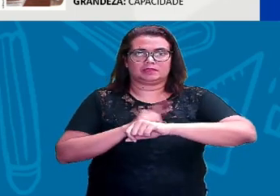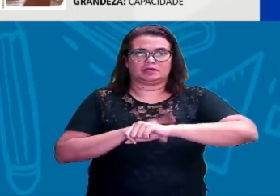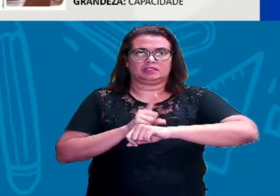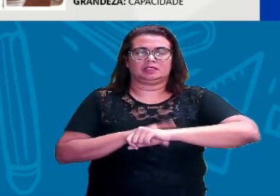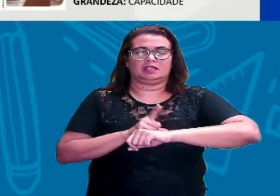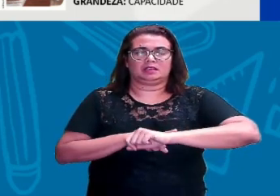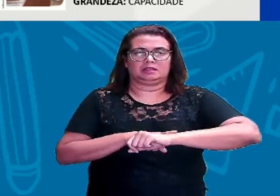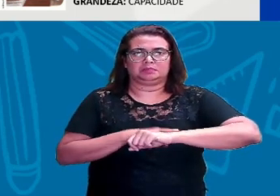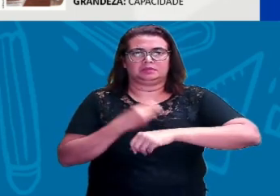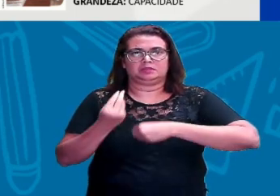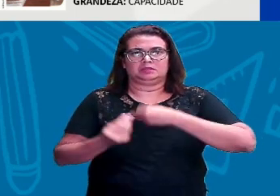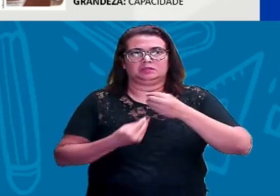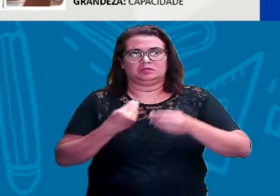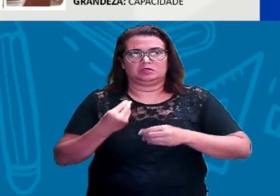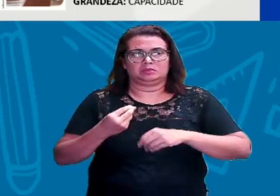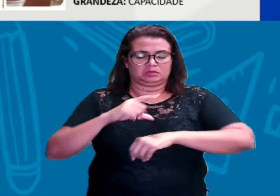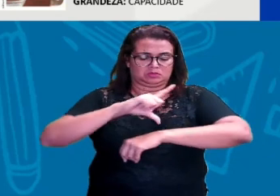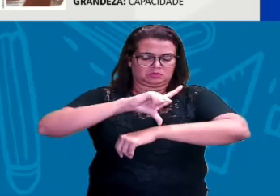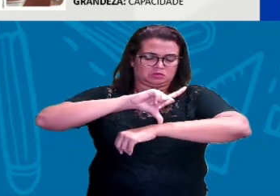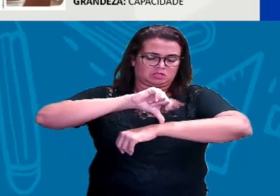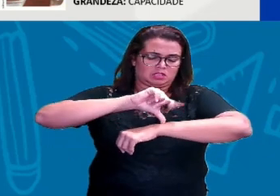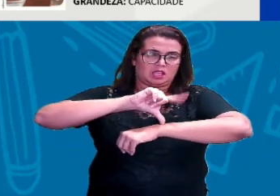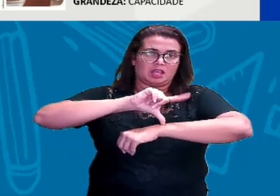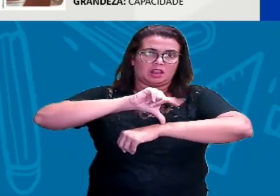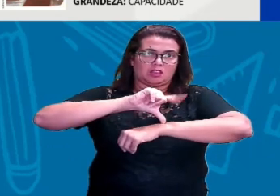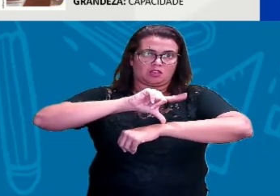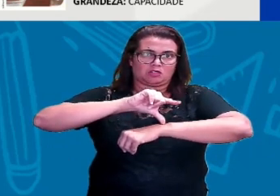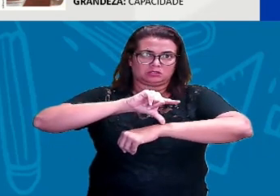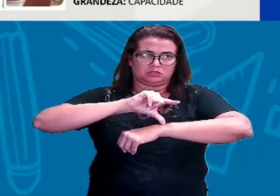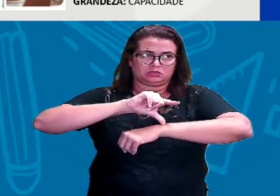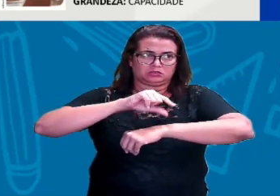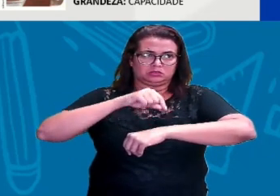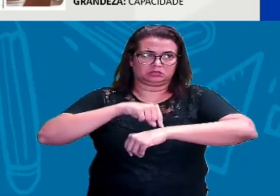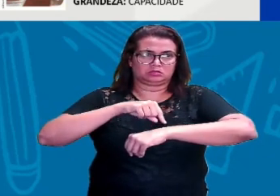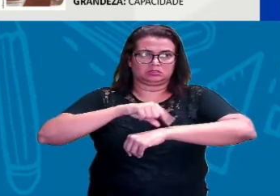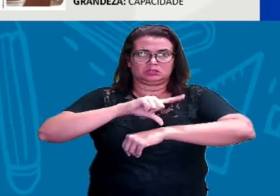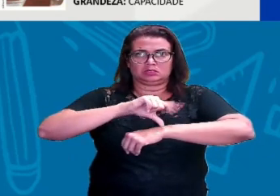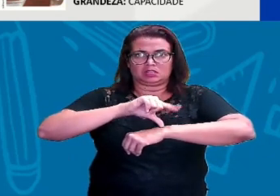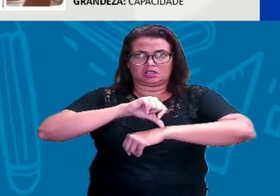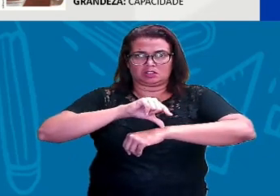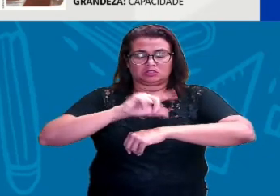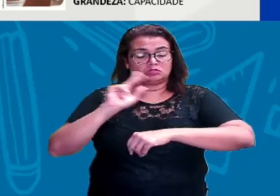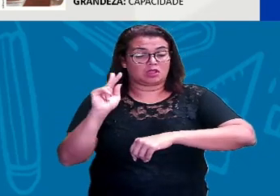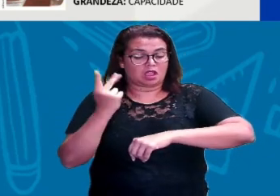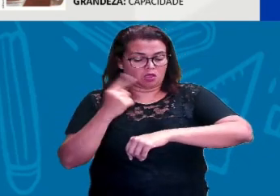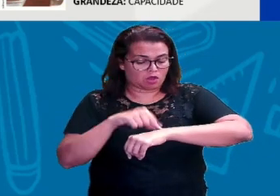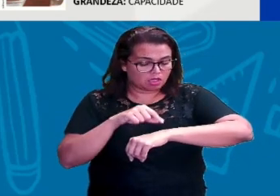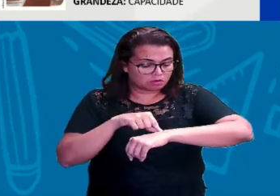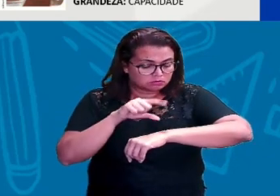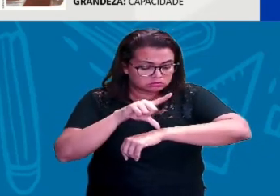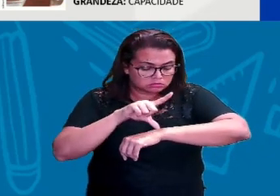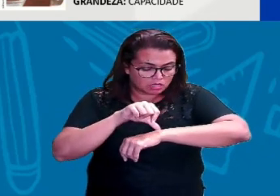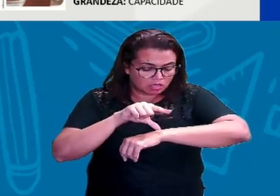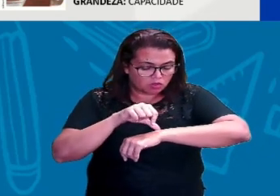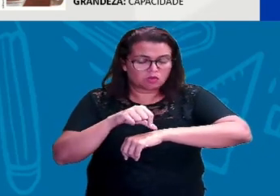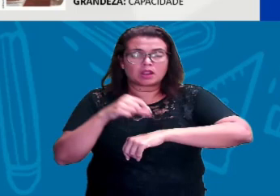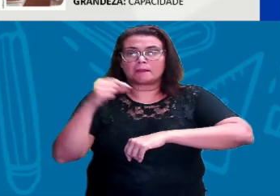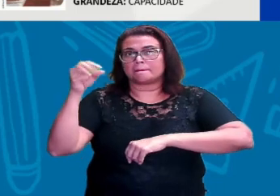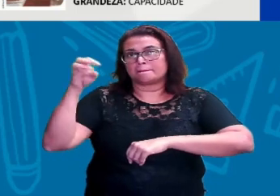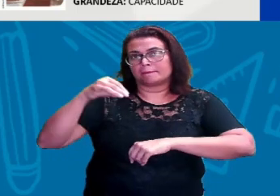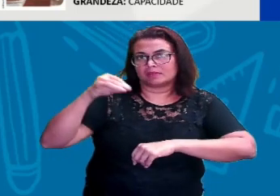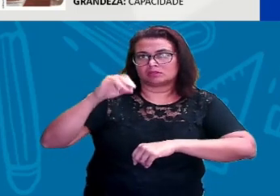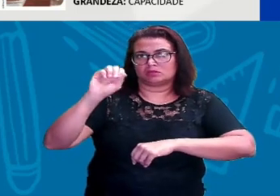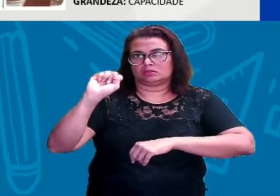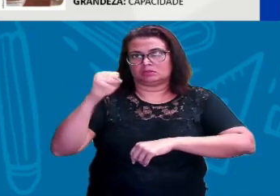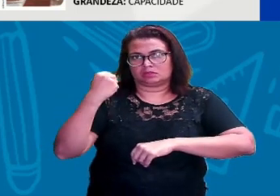tempo, que eu tenho um instrumento relógio, que eu vou indicar, a unidade dela é a hora, né? Então, eu vou identificar a hora, o minuto, segundos.